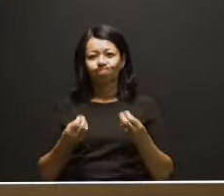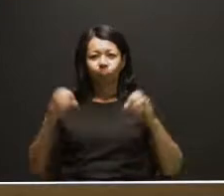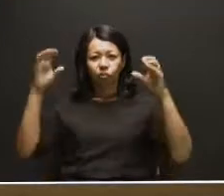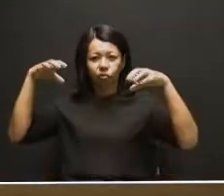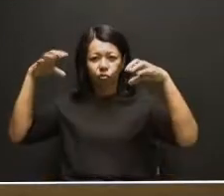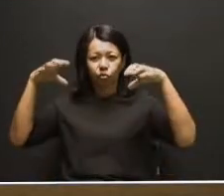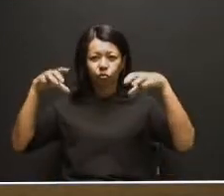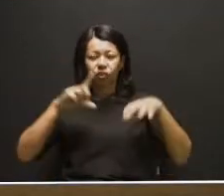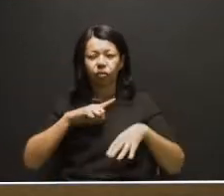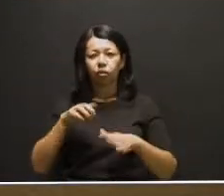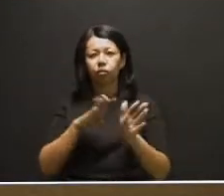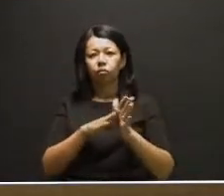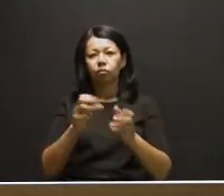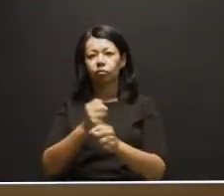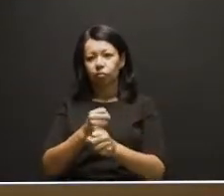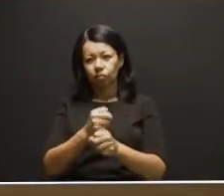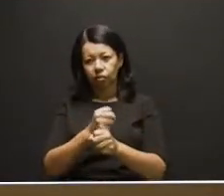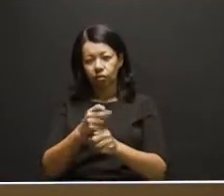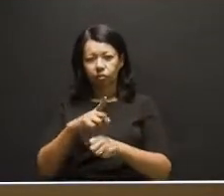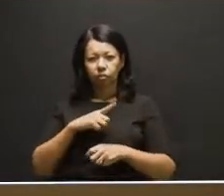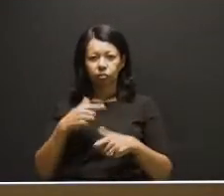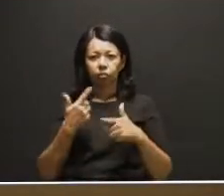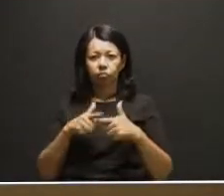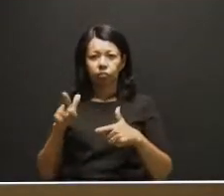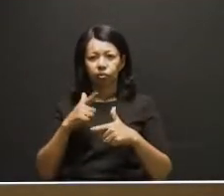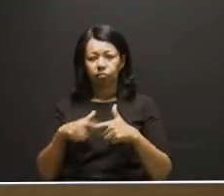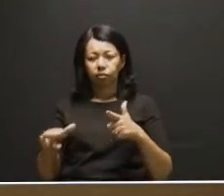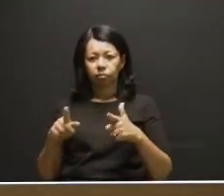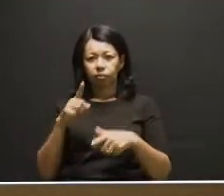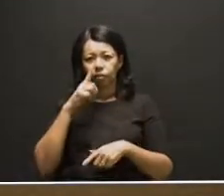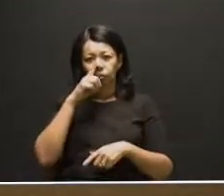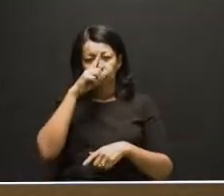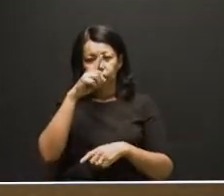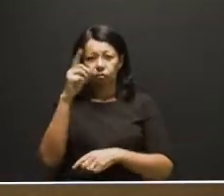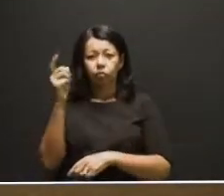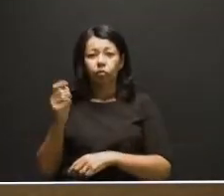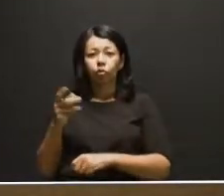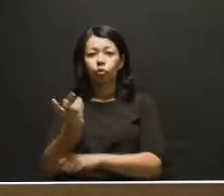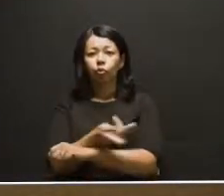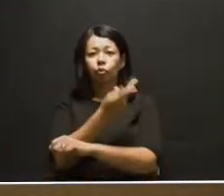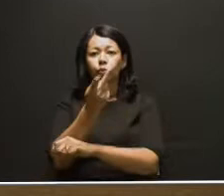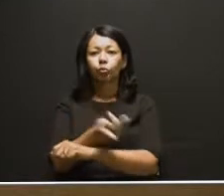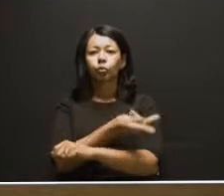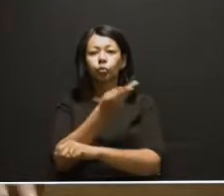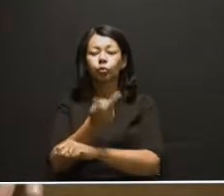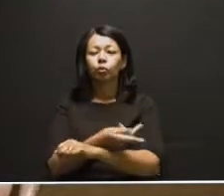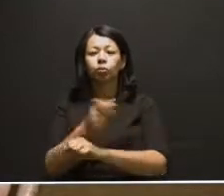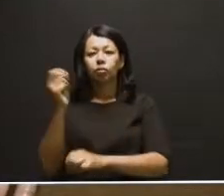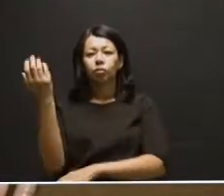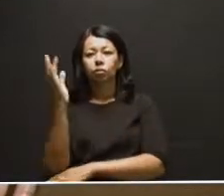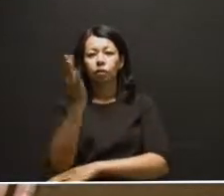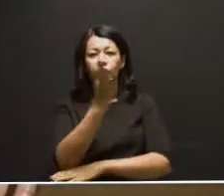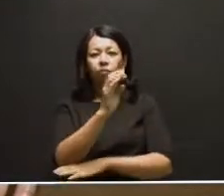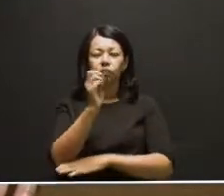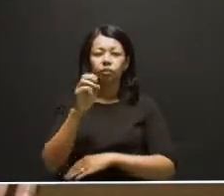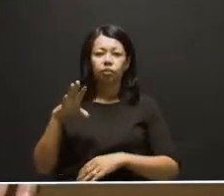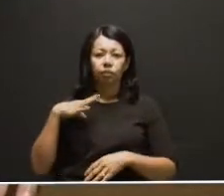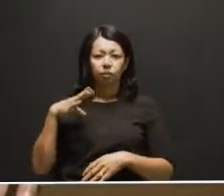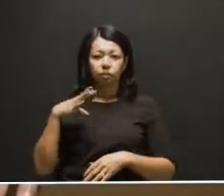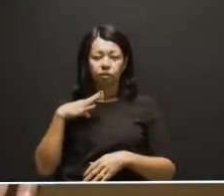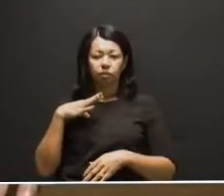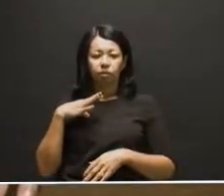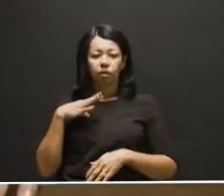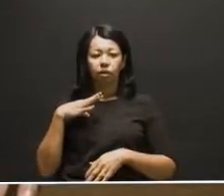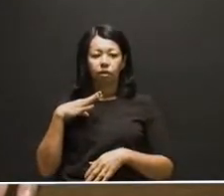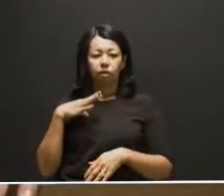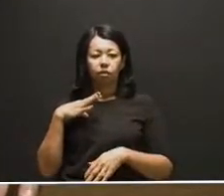cidade recebe todos os anos nós temos um problema muito sério com vento também que quando há essa árvore da cidade ela